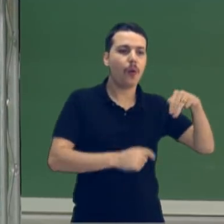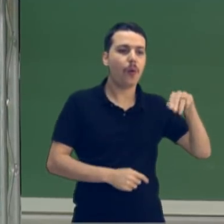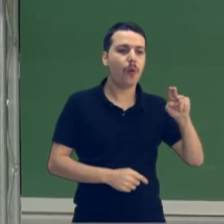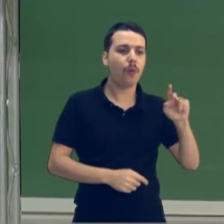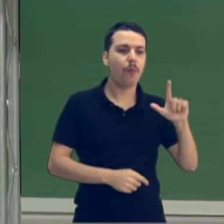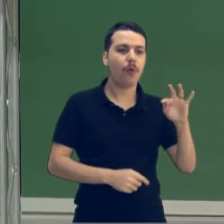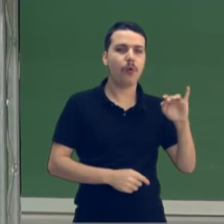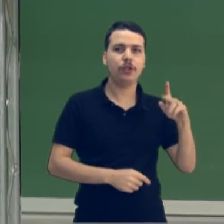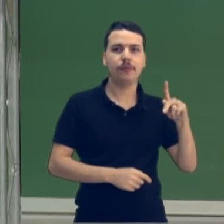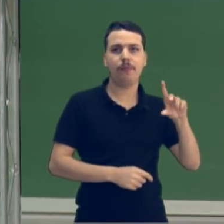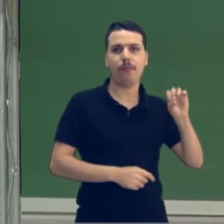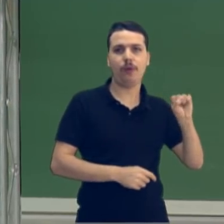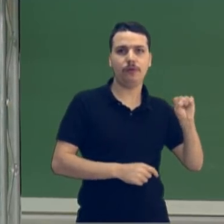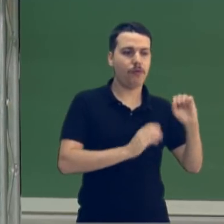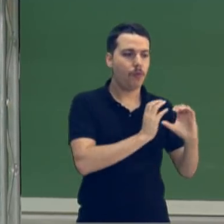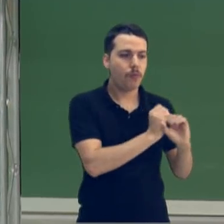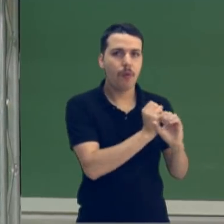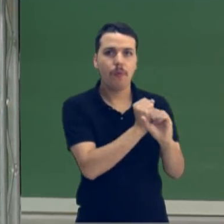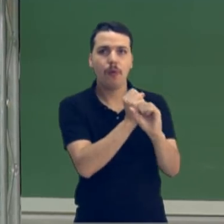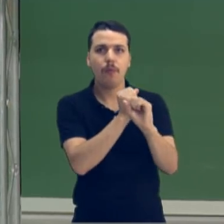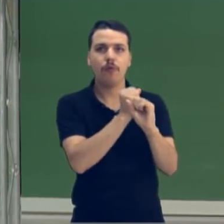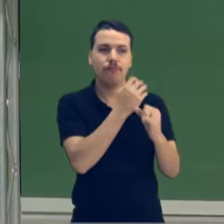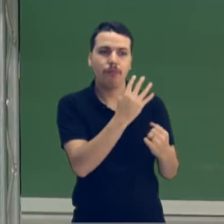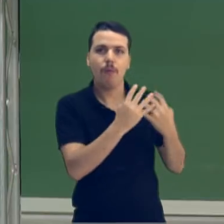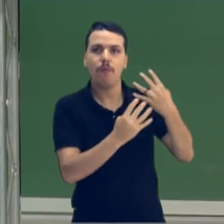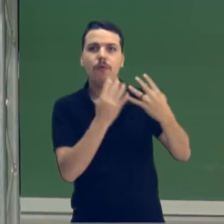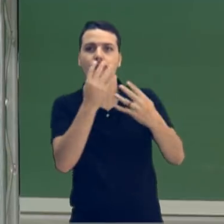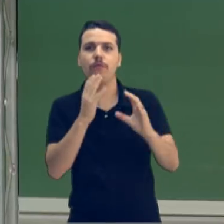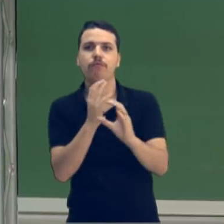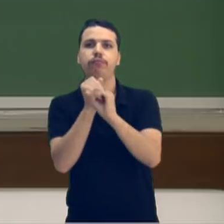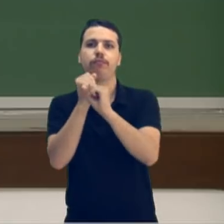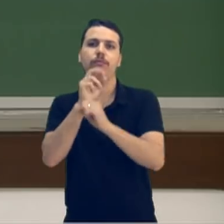em tantos. Ok? Vamos seguir?